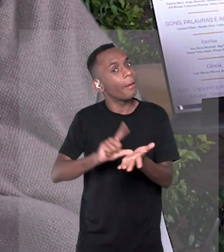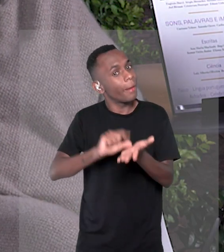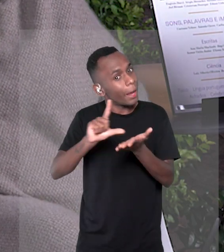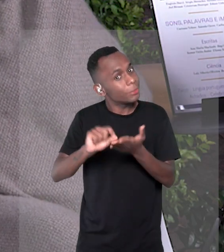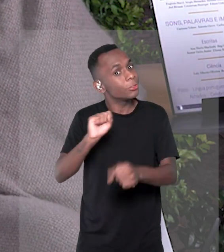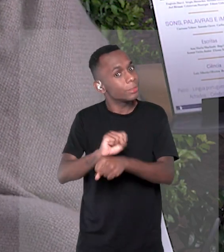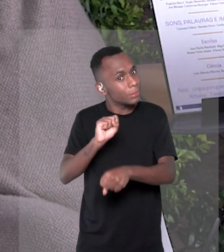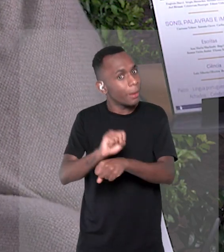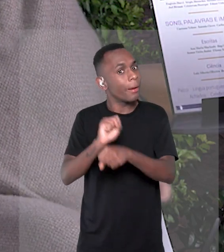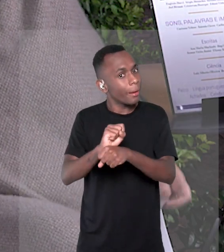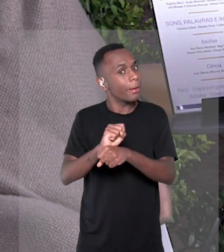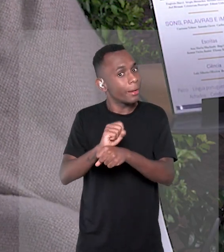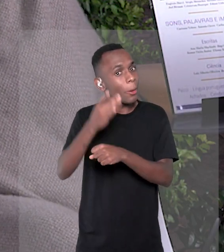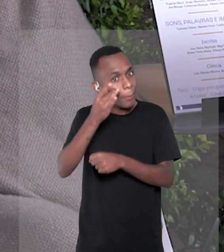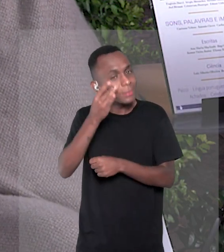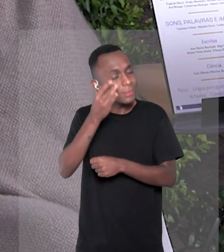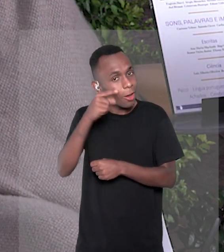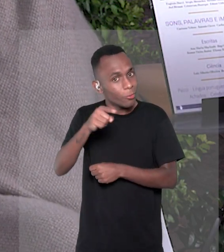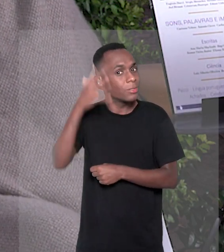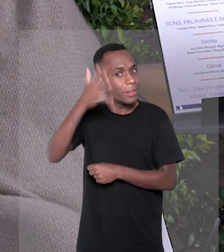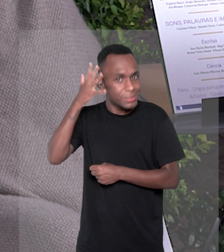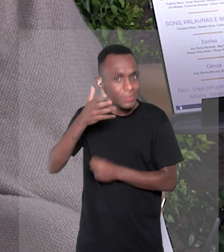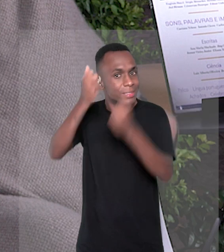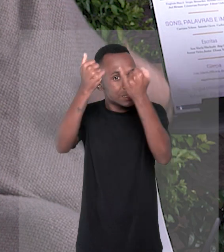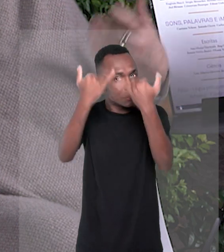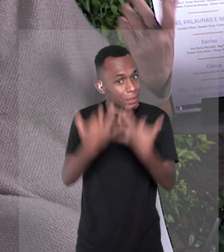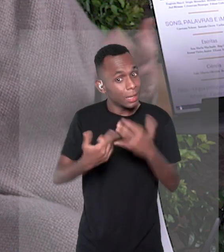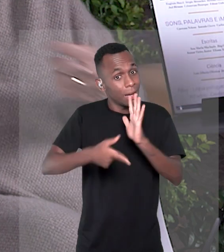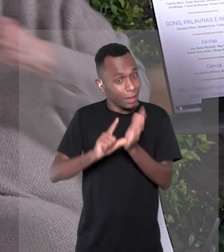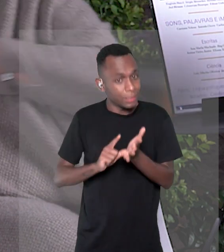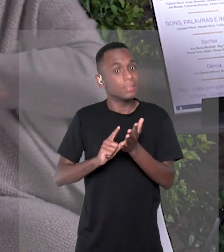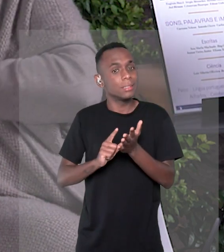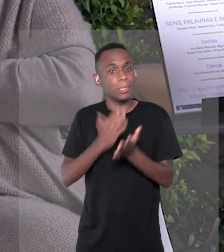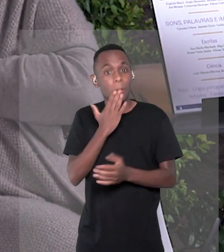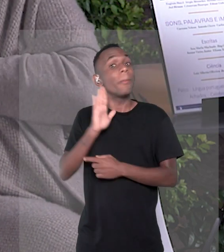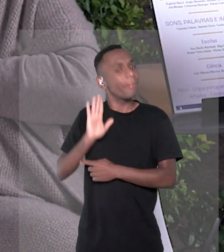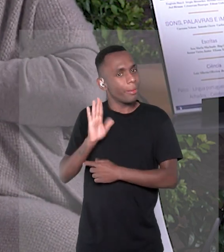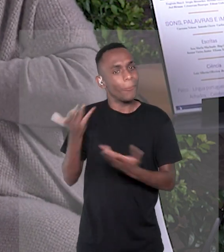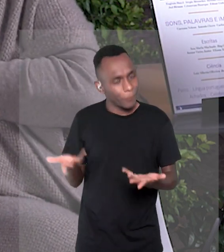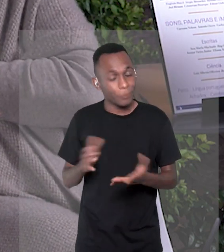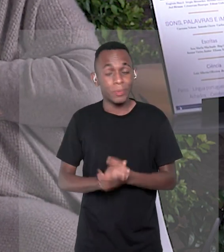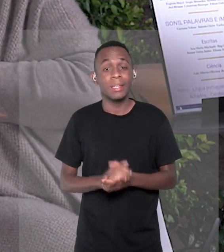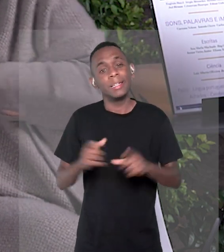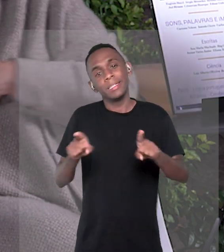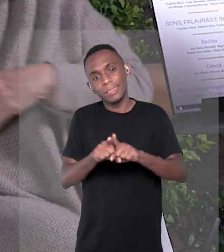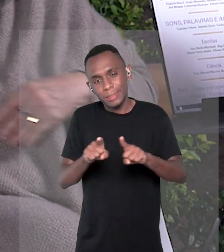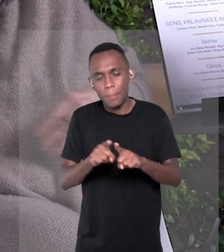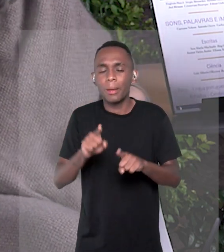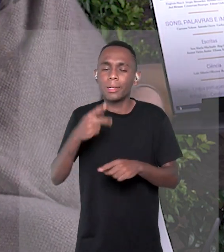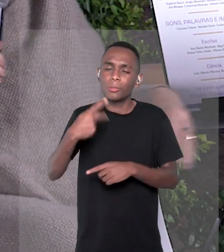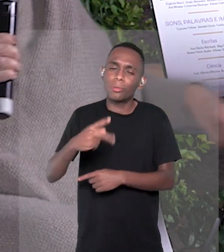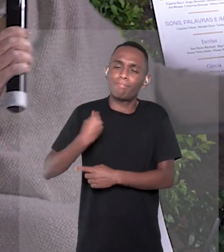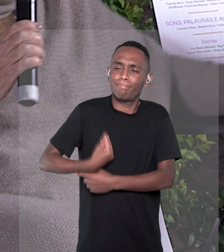é? Mas, de qualquer maneira, a sua presença aqui já é mais que o artigo ao vivo, viu?